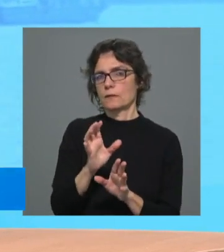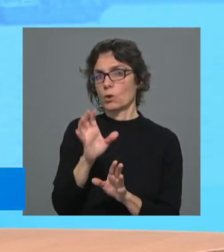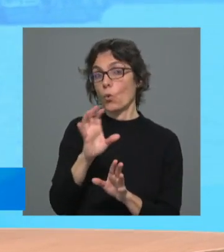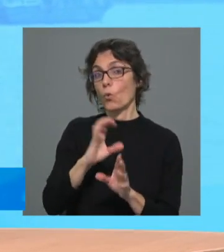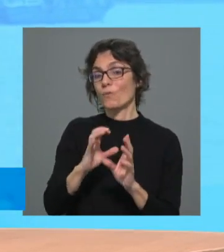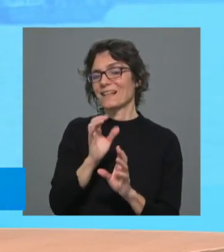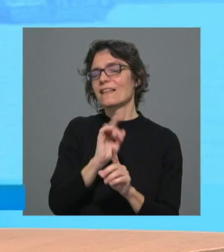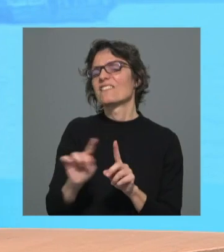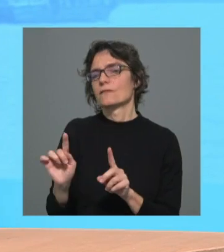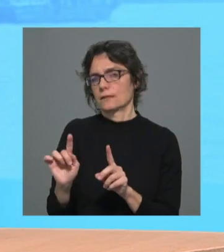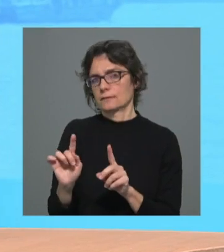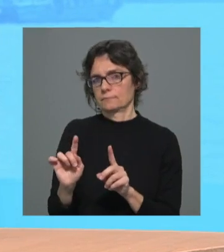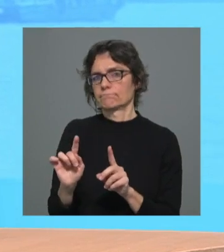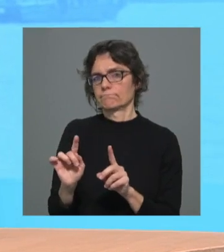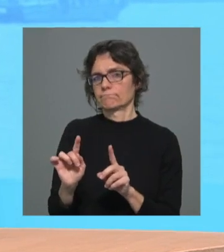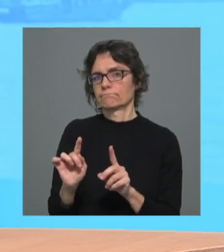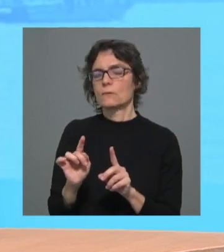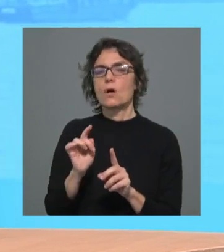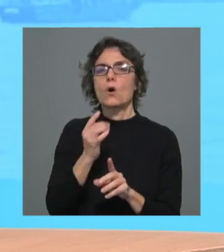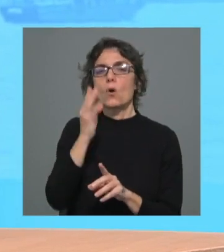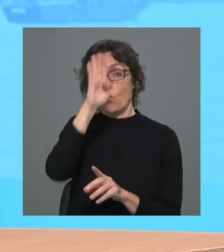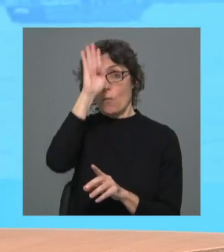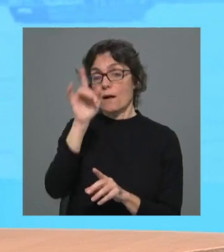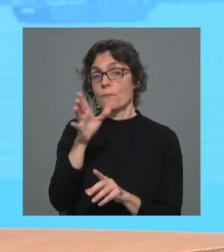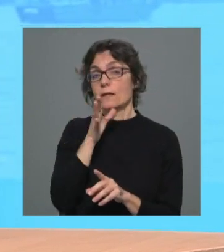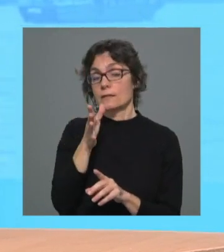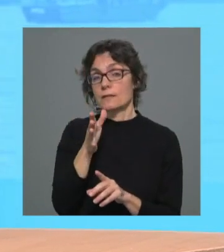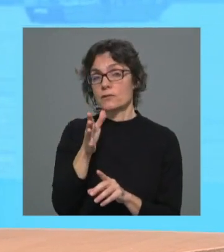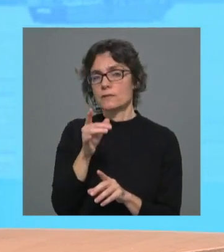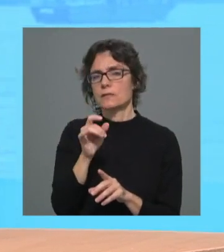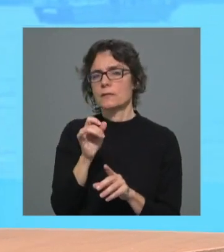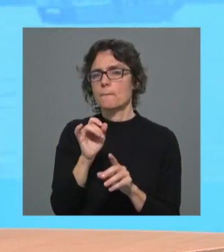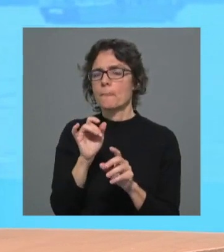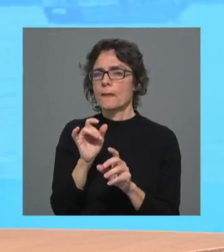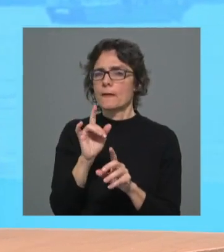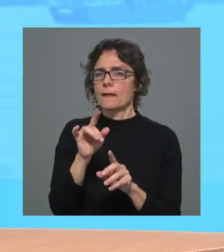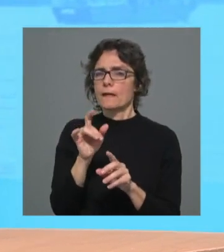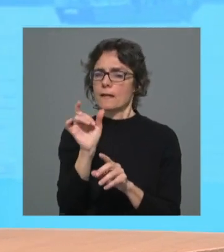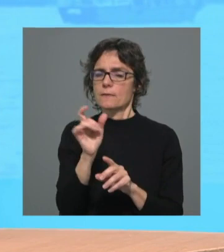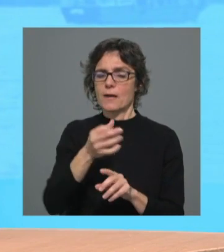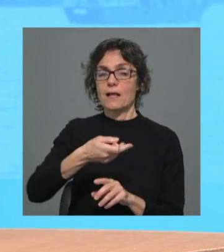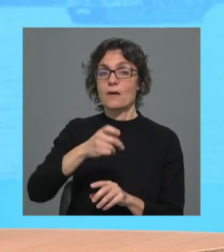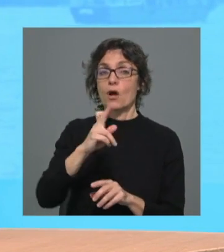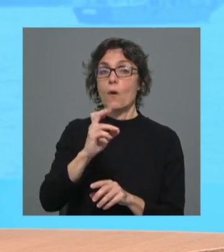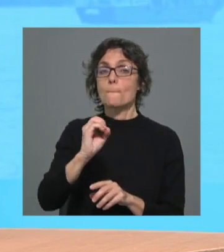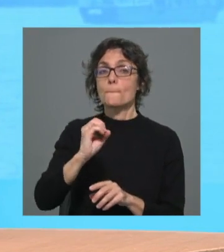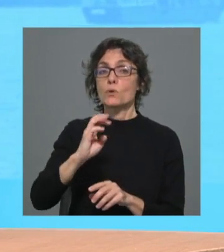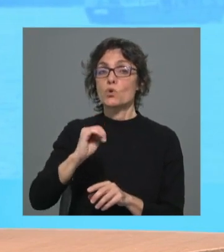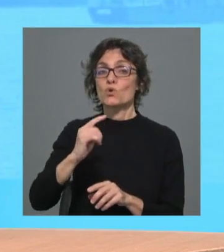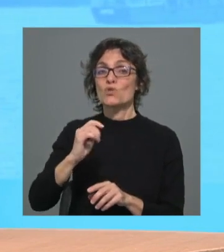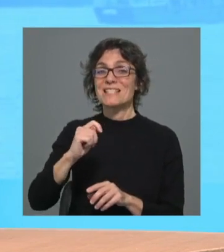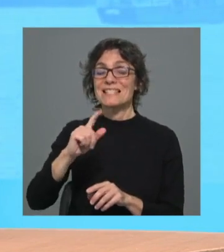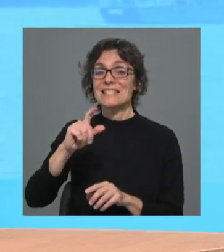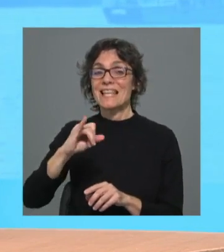mensagem. O Papa fala muitas vezes contra o proselitismo e é bom explicar que o proselitismo vai na base ou do engano